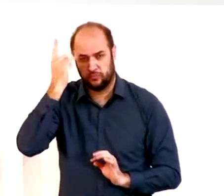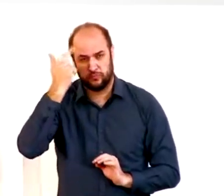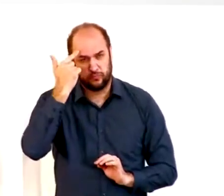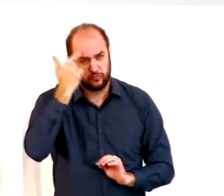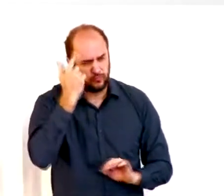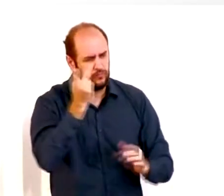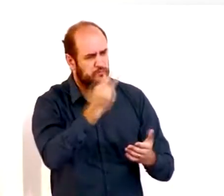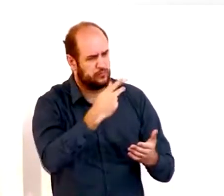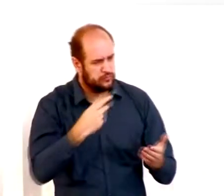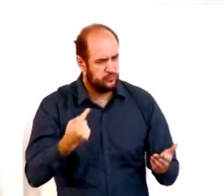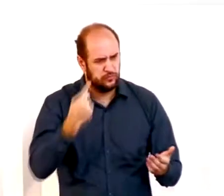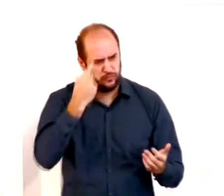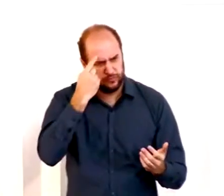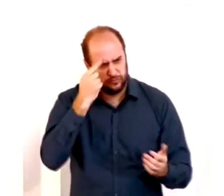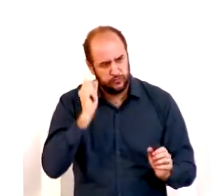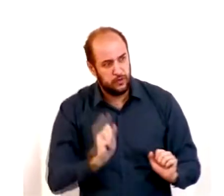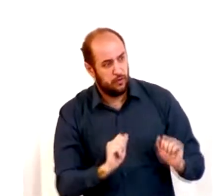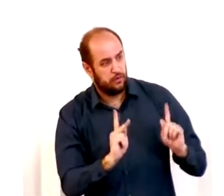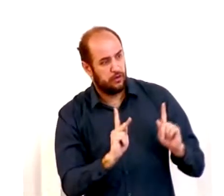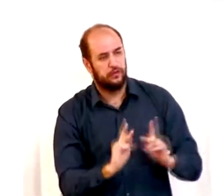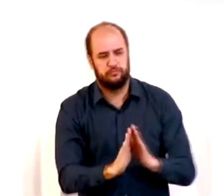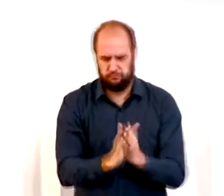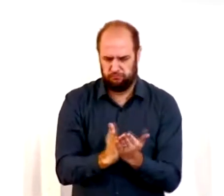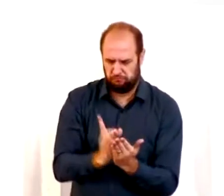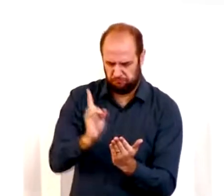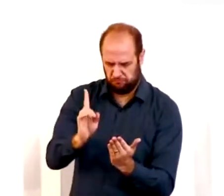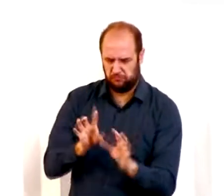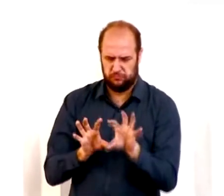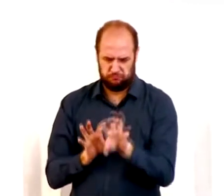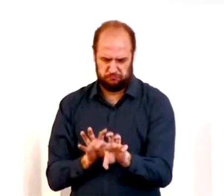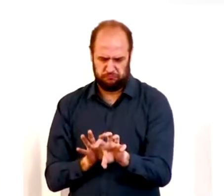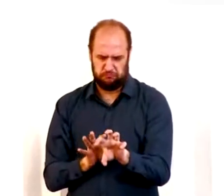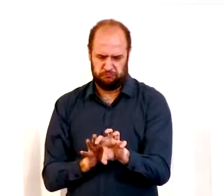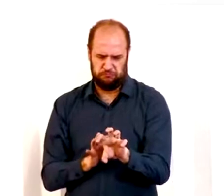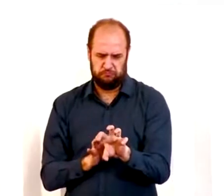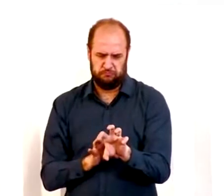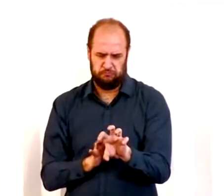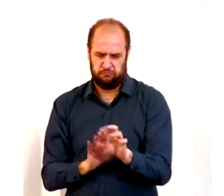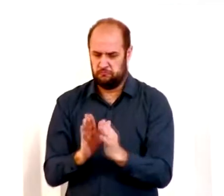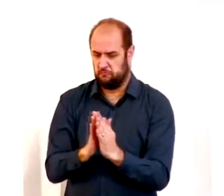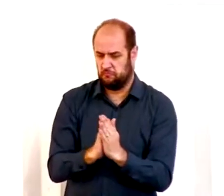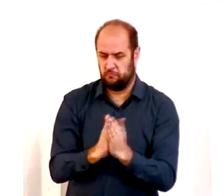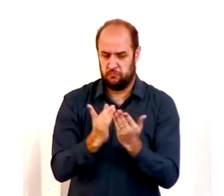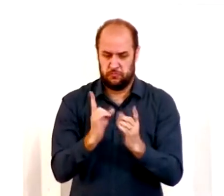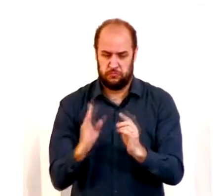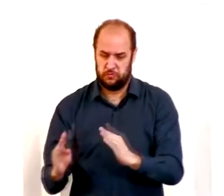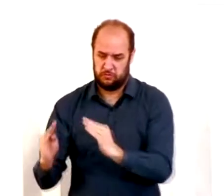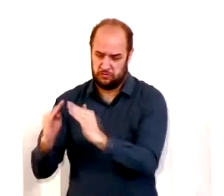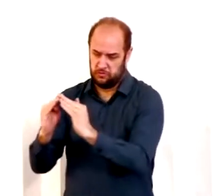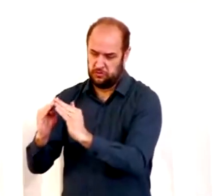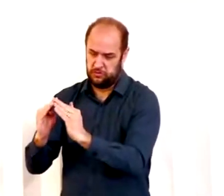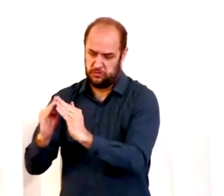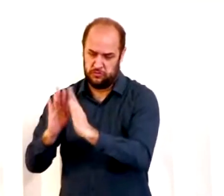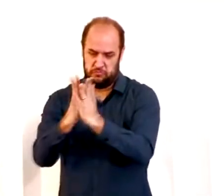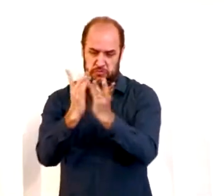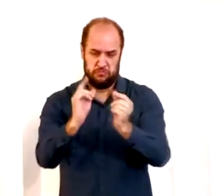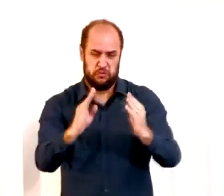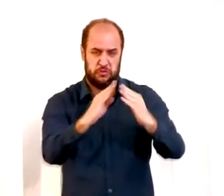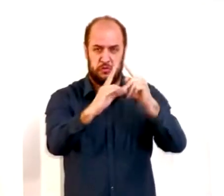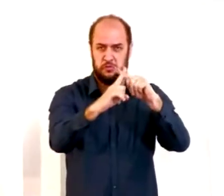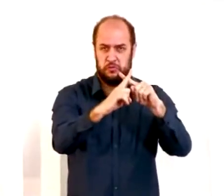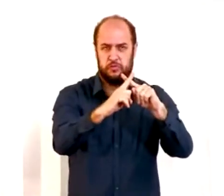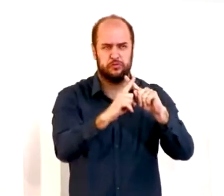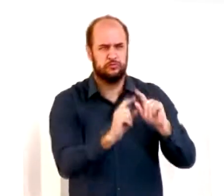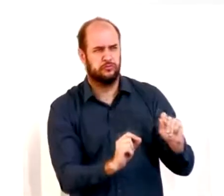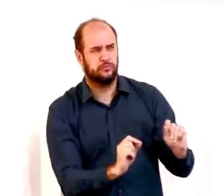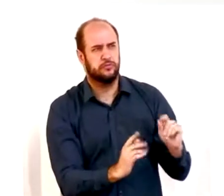desenho, você disse, ok, Bíblia no centro, ok, Bíblia na casa, Bíblia na igreja,